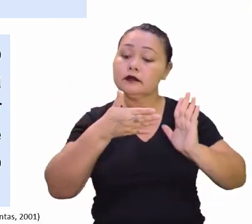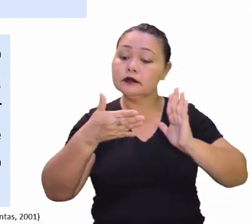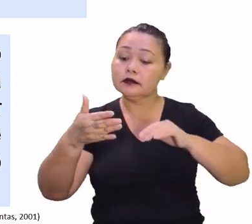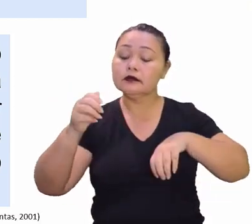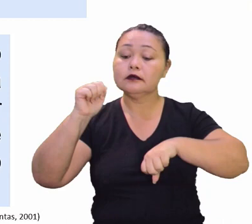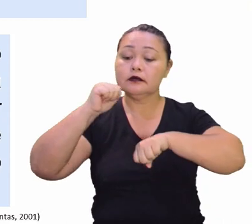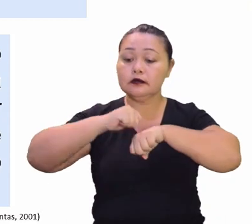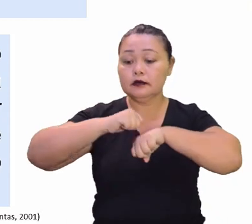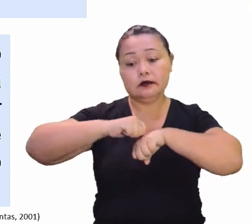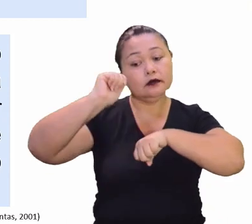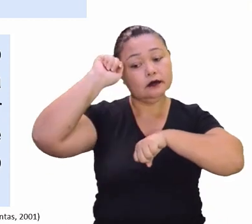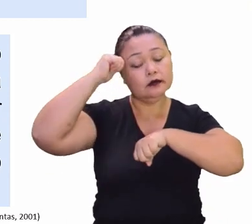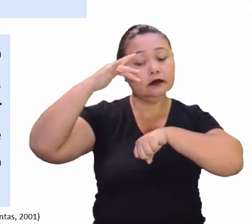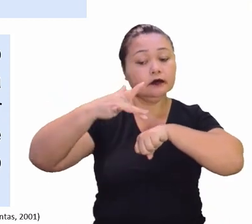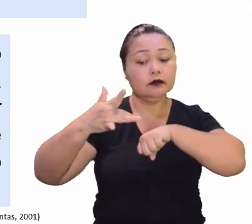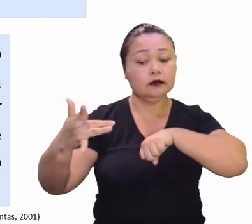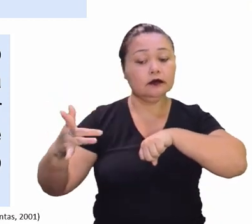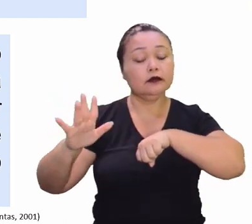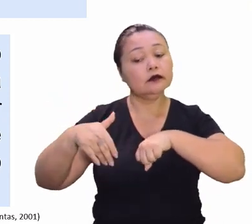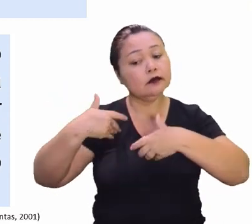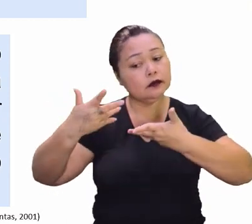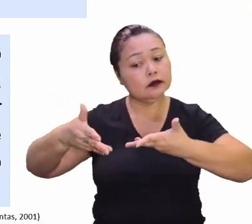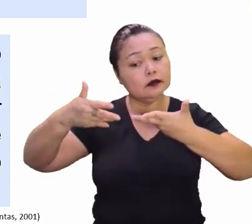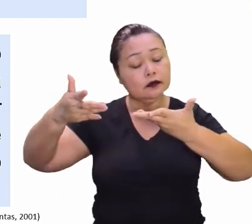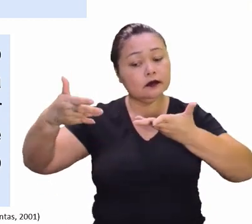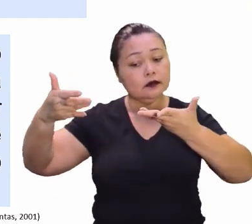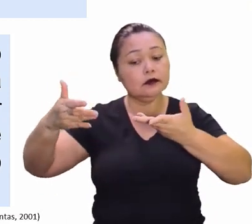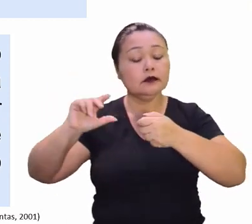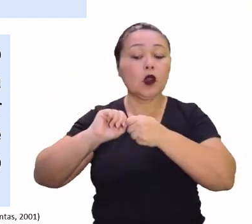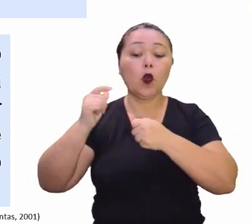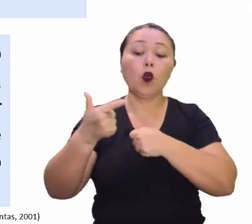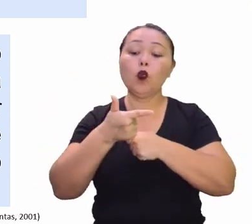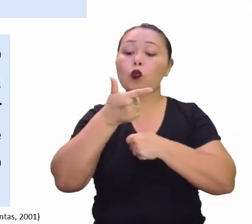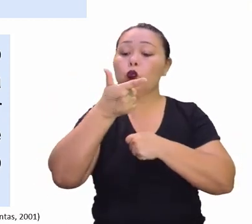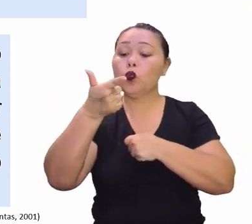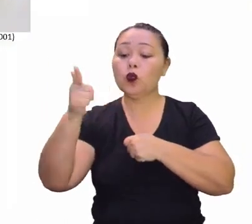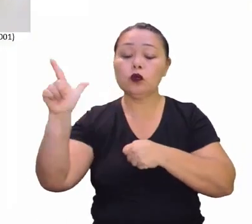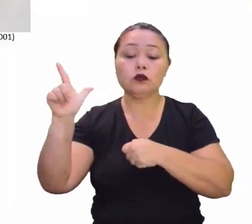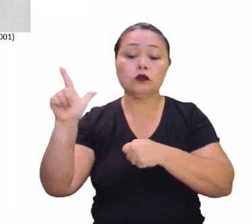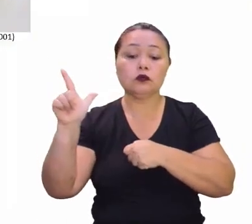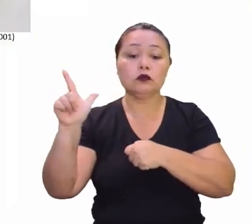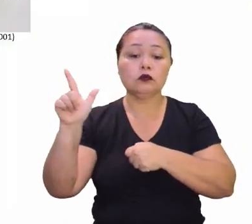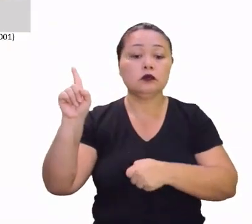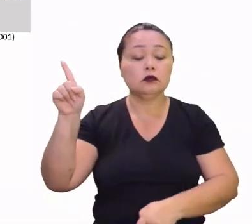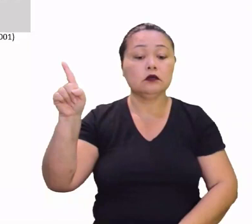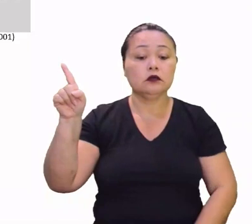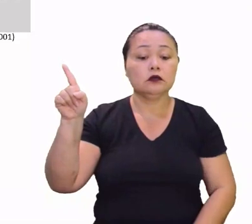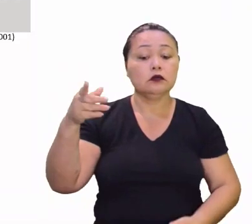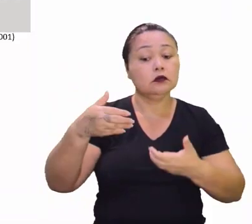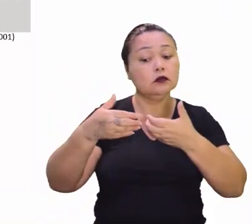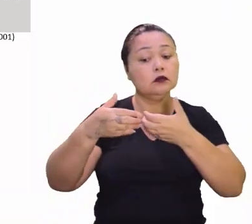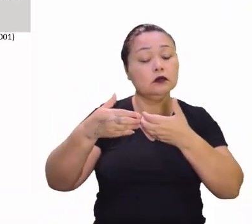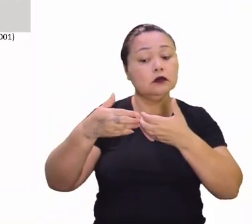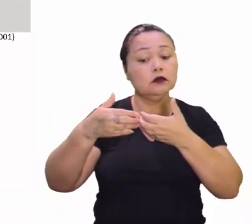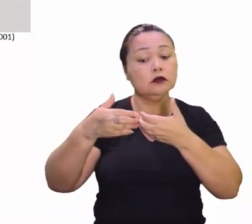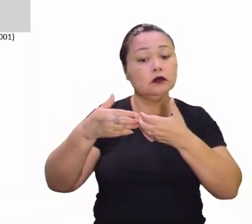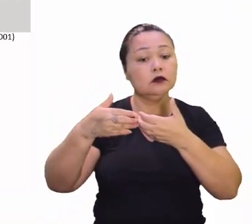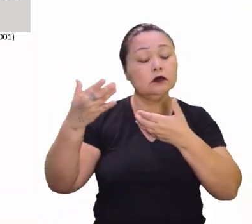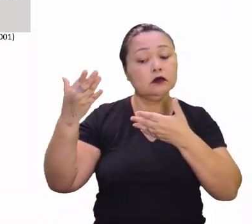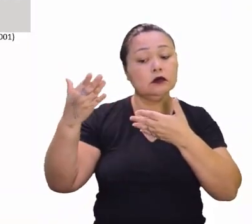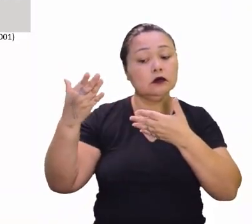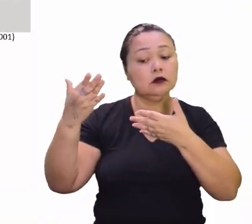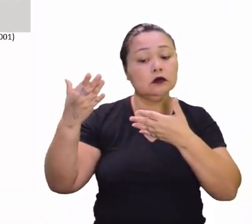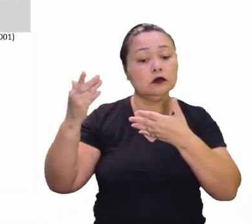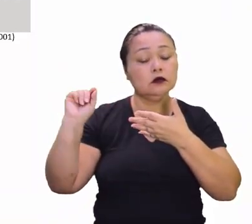da cassiterita. Ele vai impulsionar uma outra situação que vai ser essa.